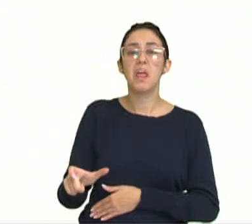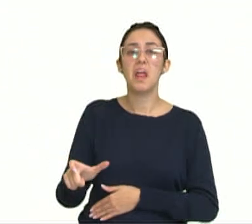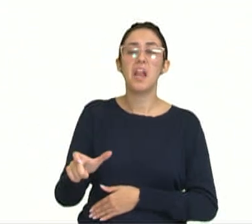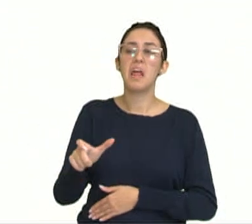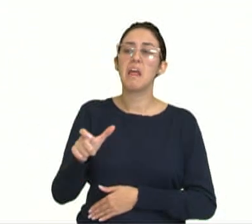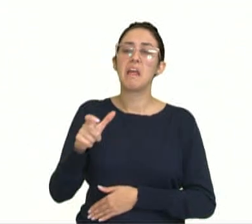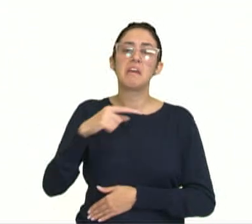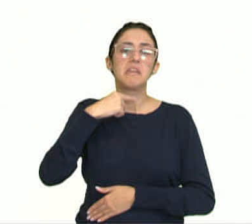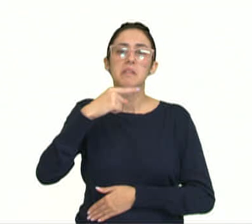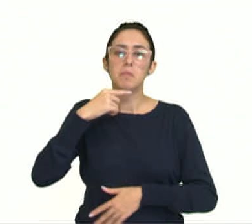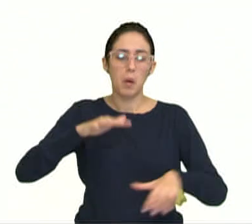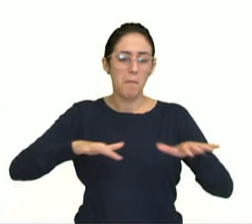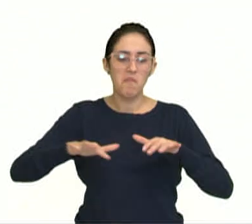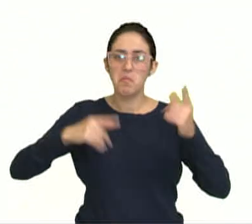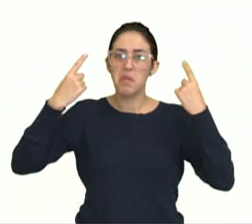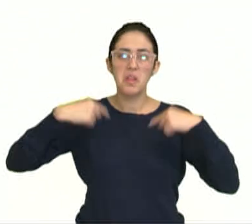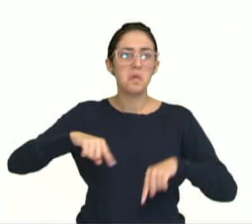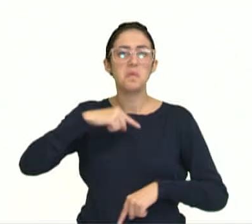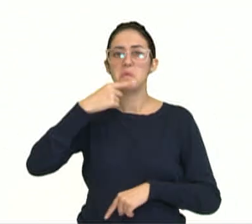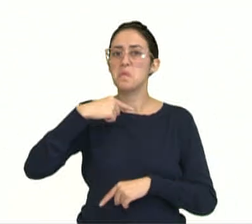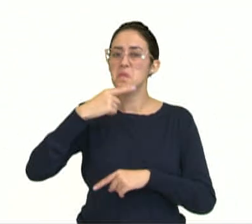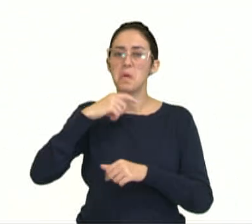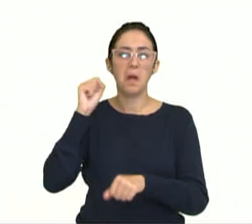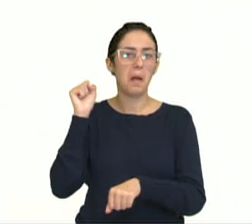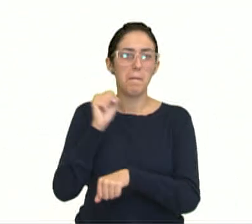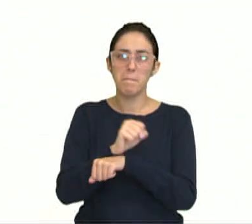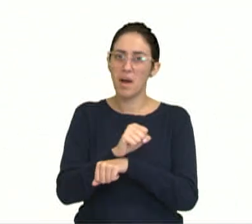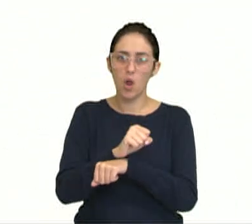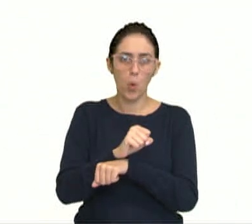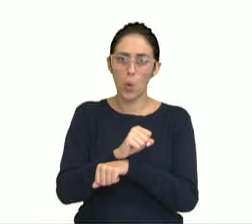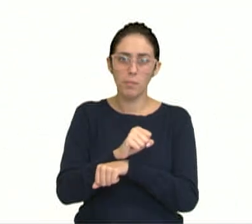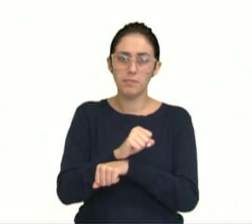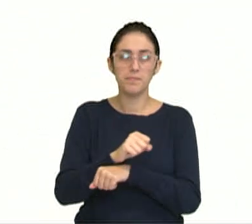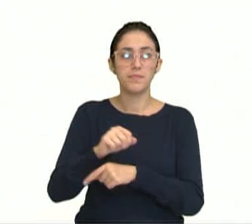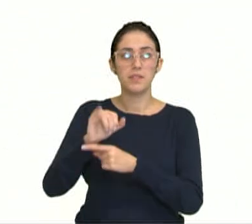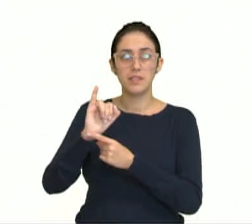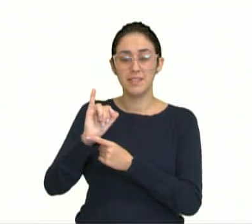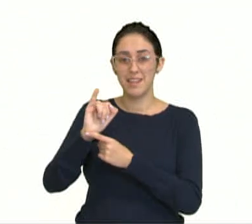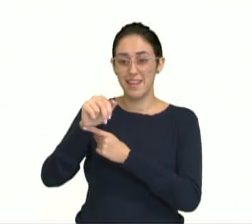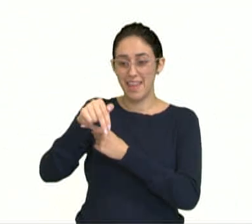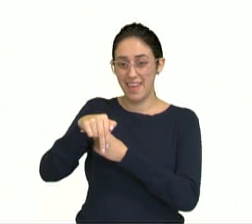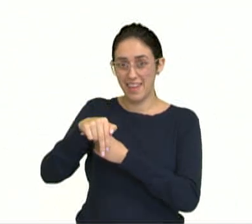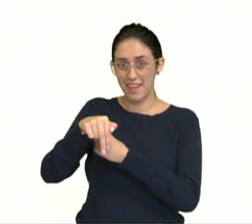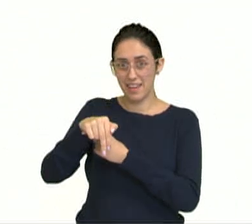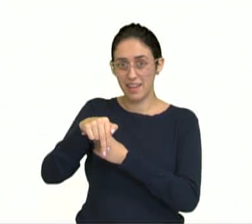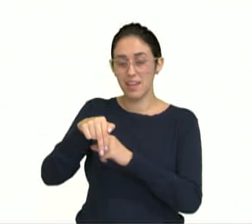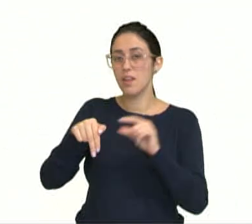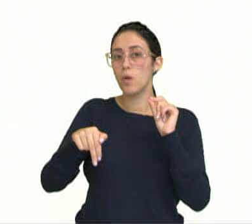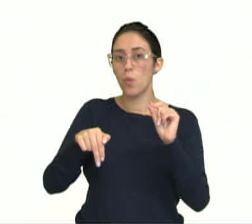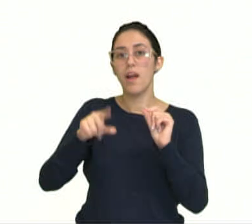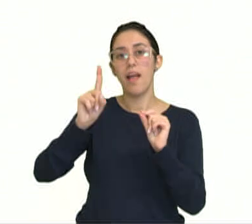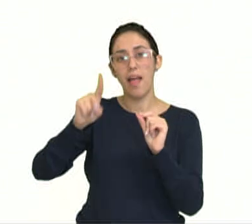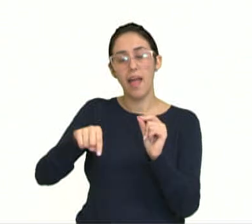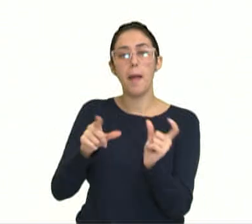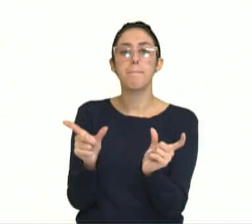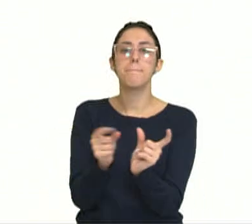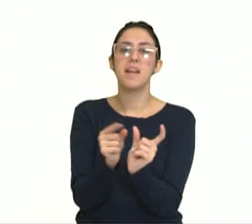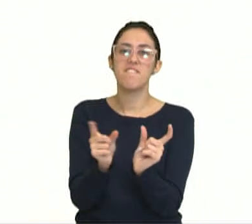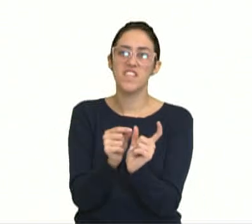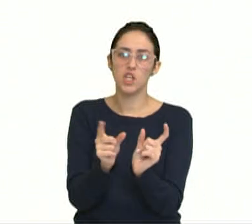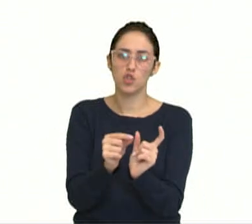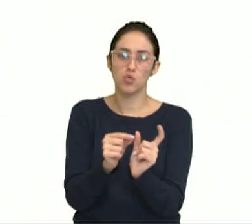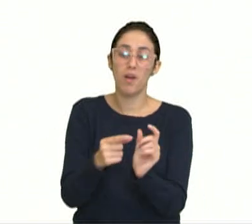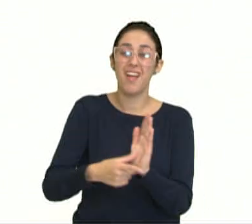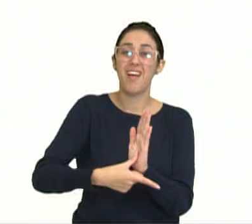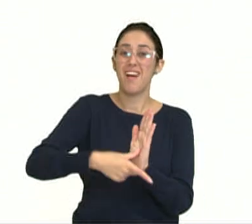de movimento mesmo, né, do corpo, tá? Então esse in a gente usa muito como prefixo, ou seja, ele vem antes